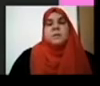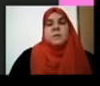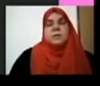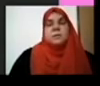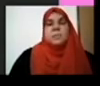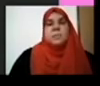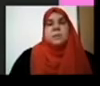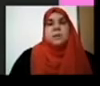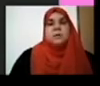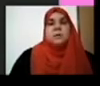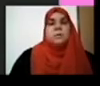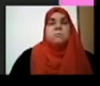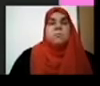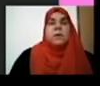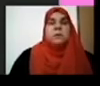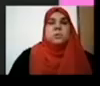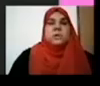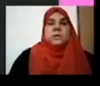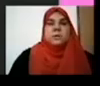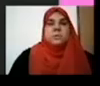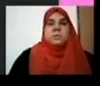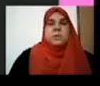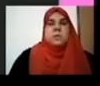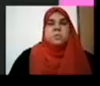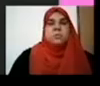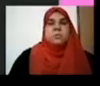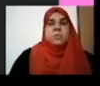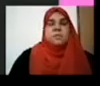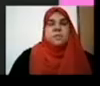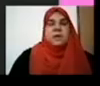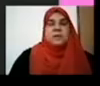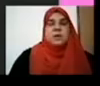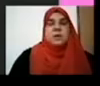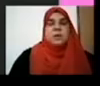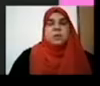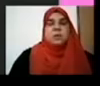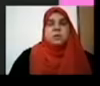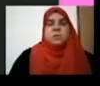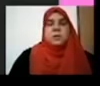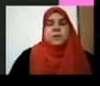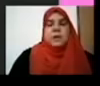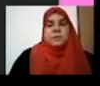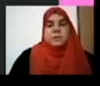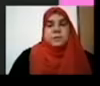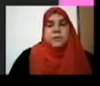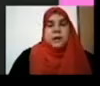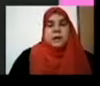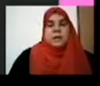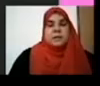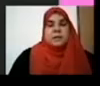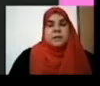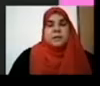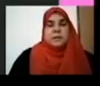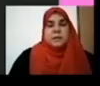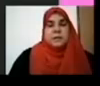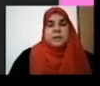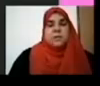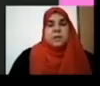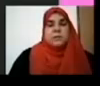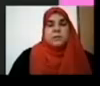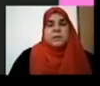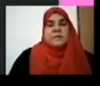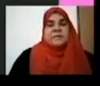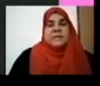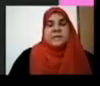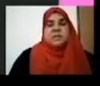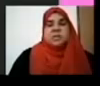o quadrado do primeiro menos o quadrado do segundo. Uma diferença de dois quadrados, tá? Então, aqui,